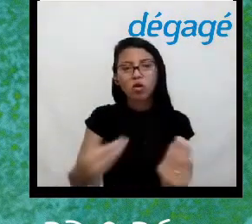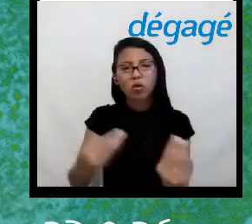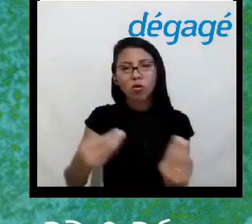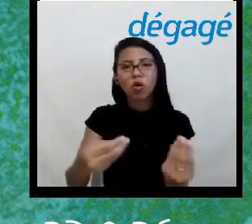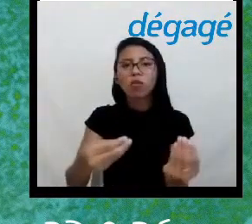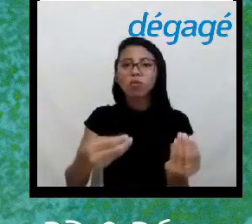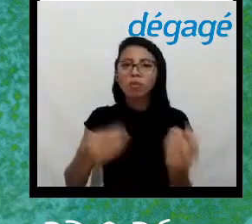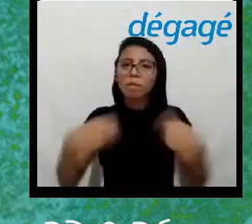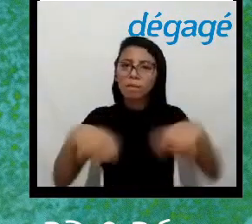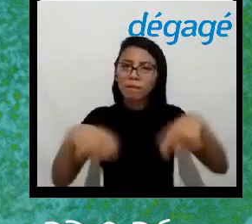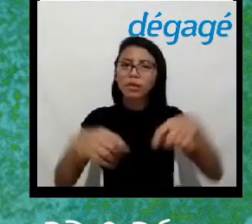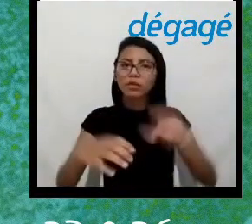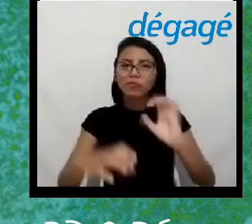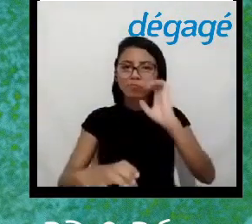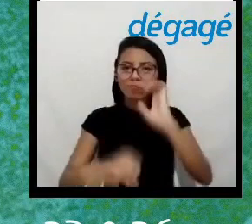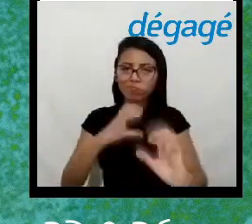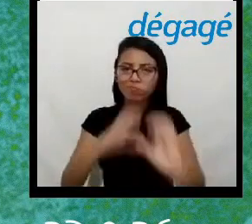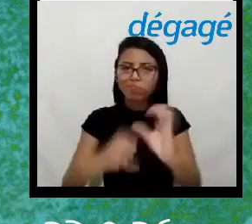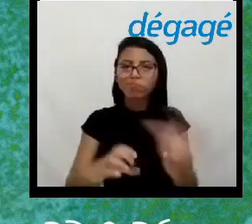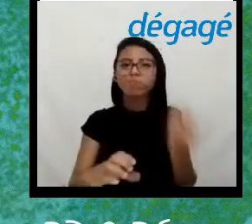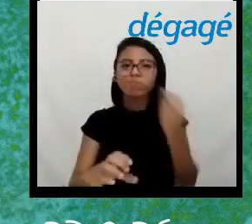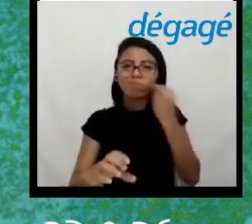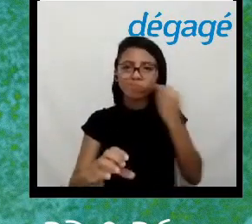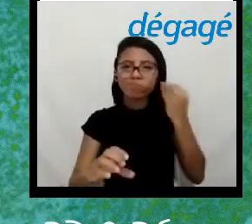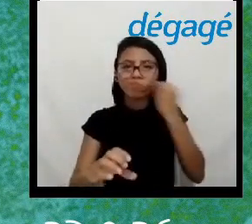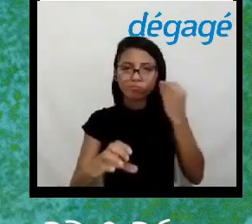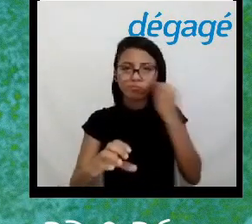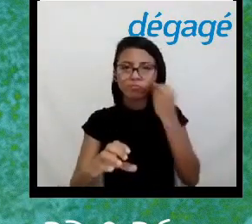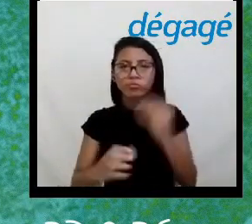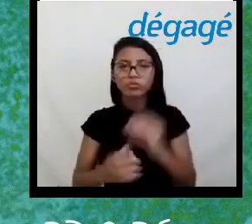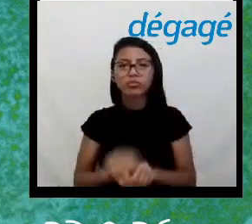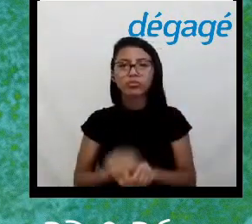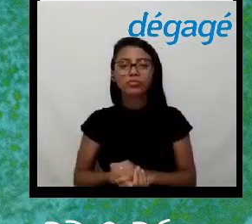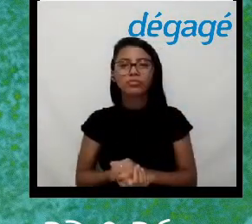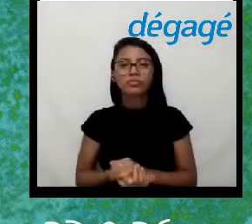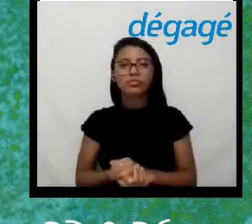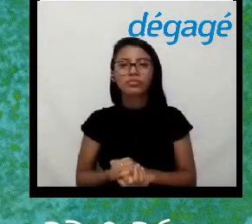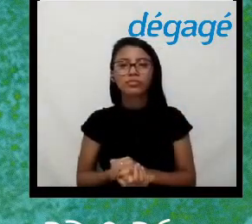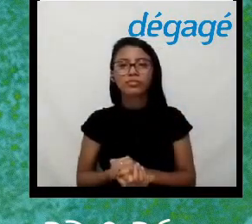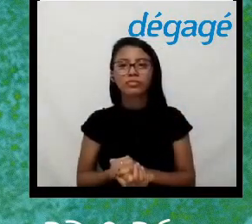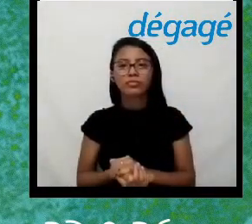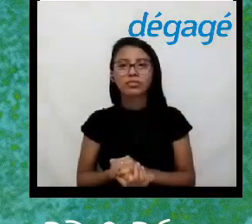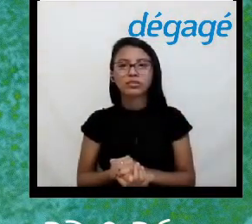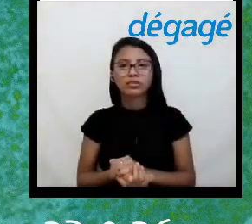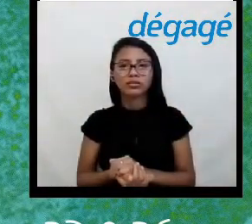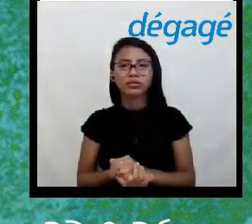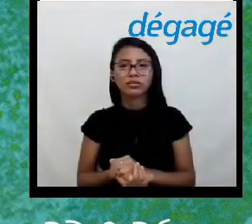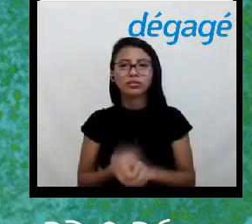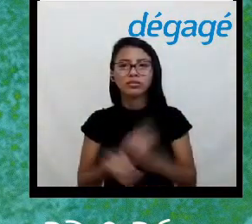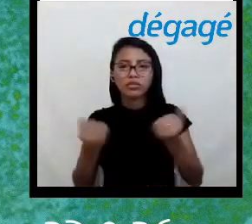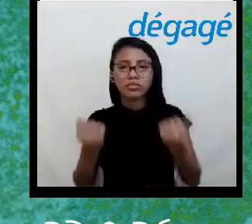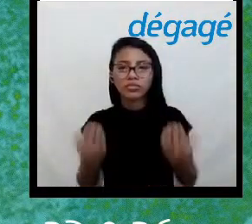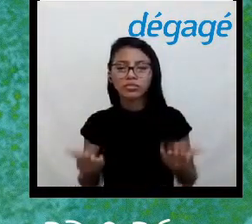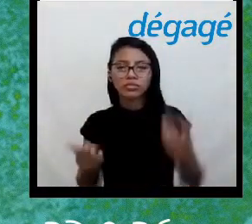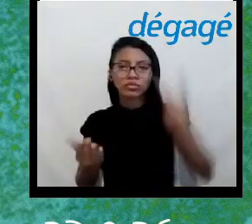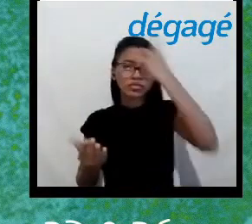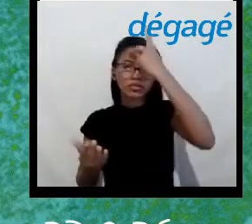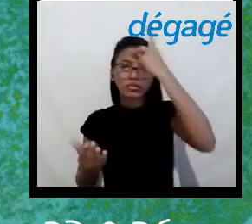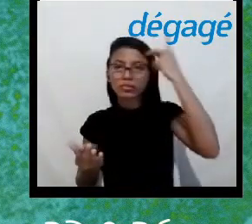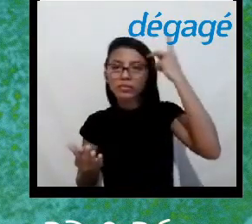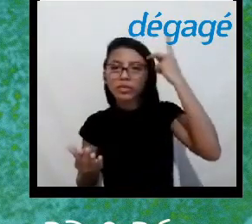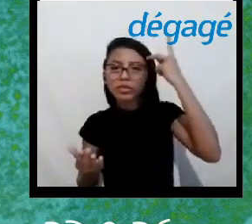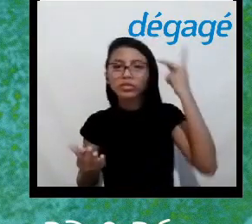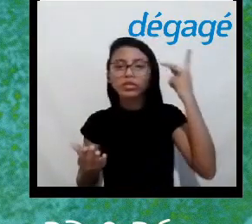seminário justifica-se também por servir, em alguma medida, a outras pessoas interessadas pela questão